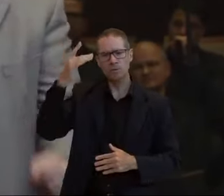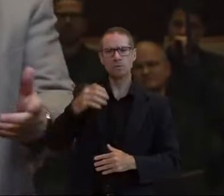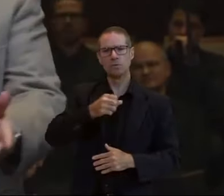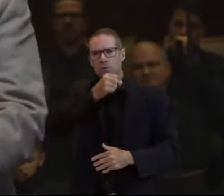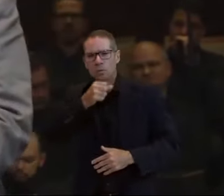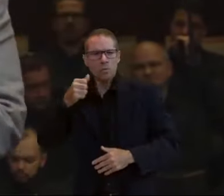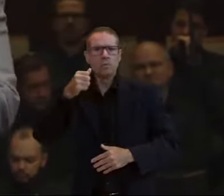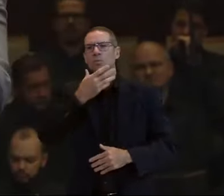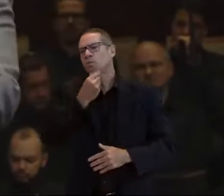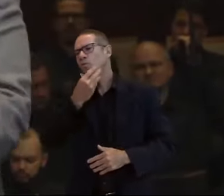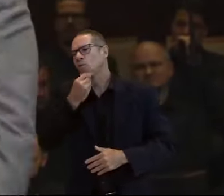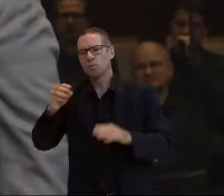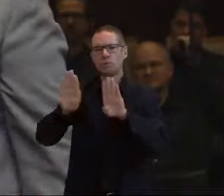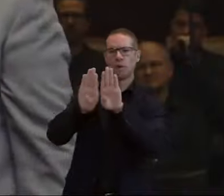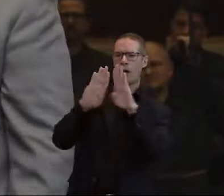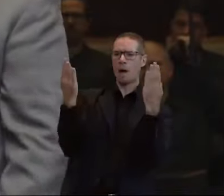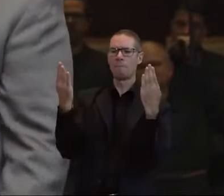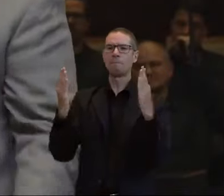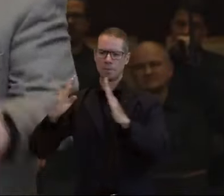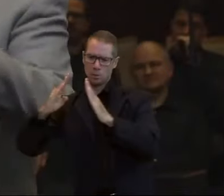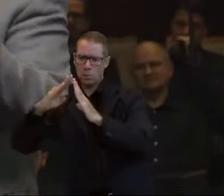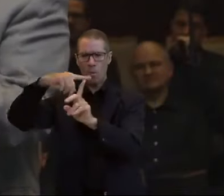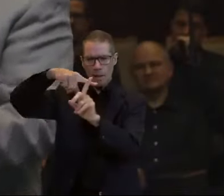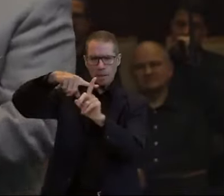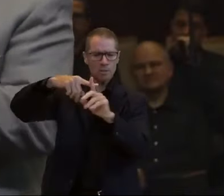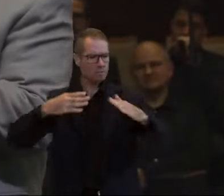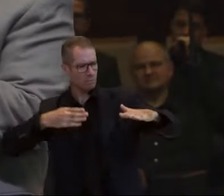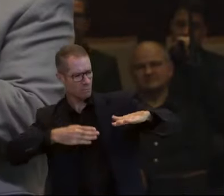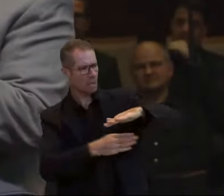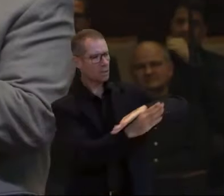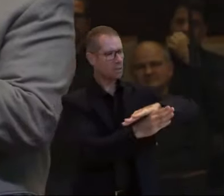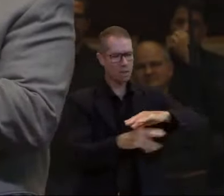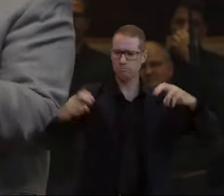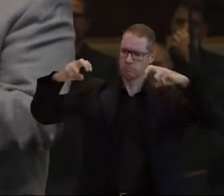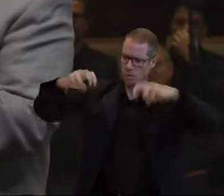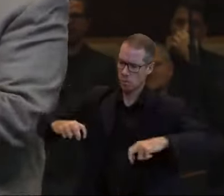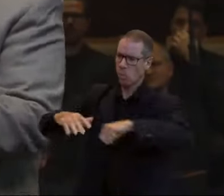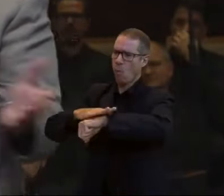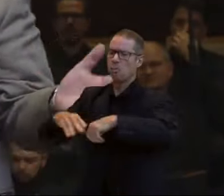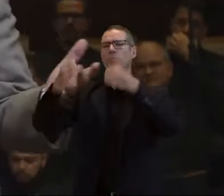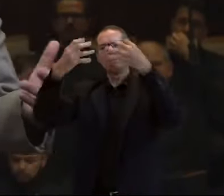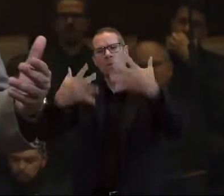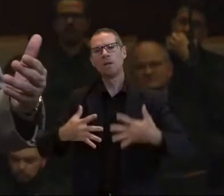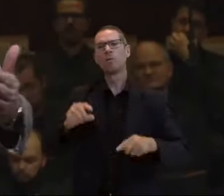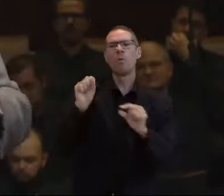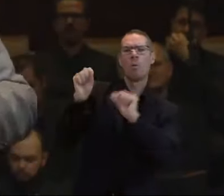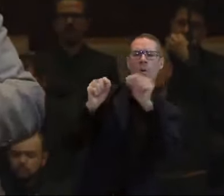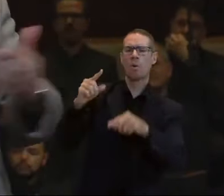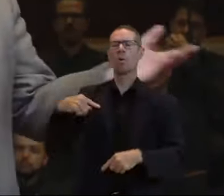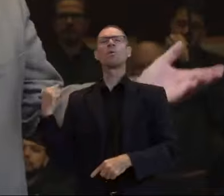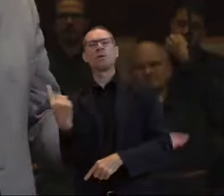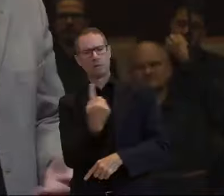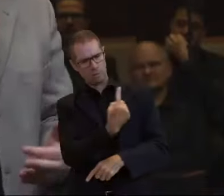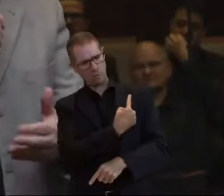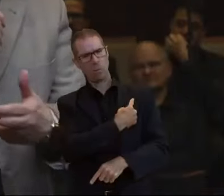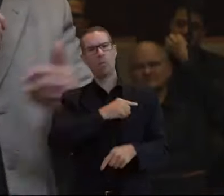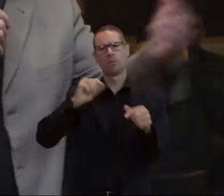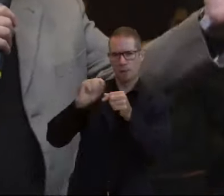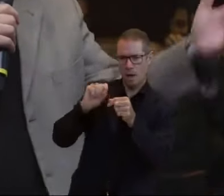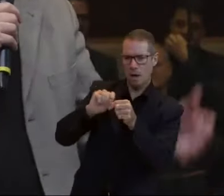aquele senhor abriu a igreja, pediu para a gente entrar ali e começou a conversar conosco. E a gente explicou quem nós éramos e o que nós